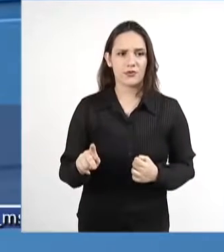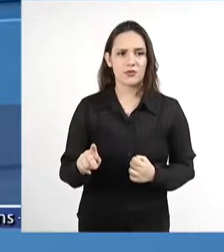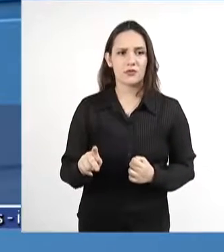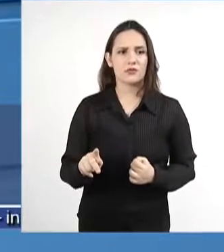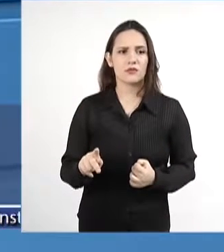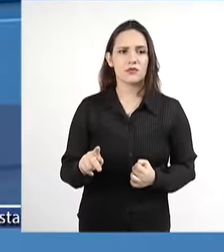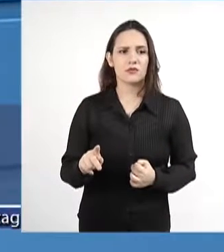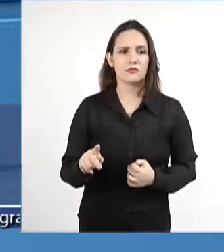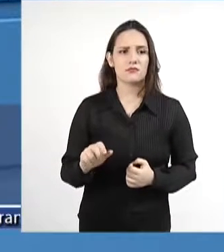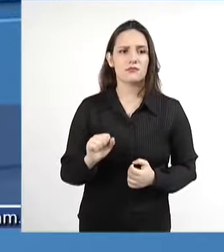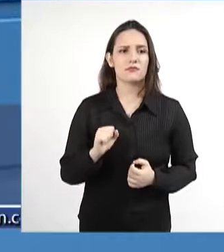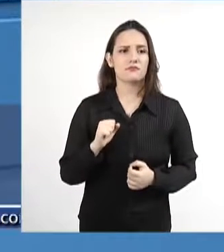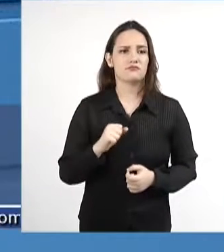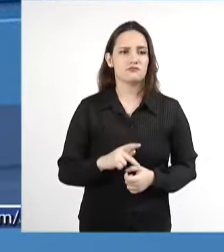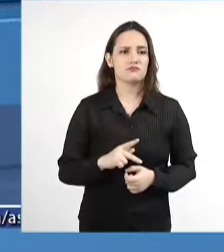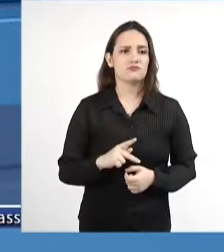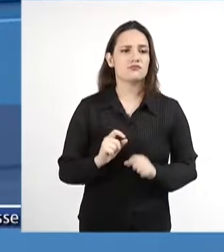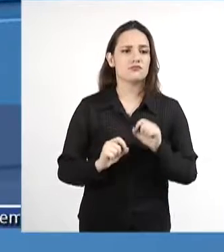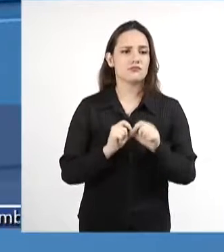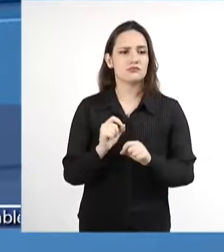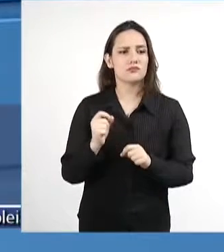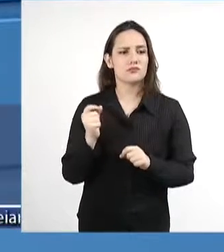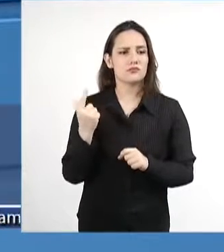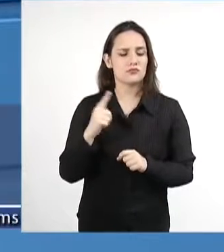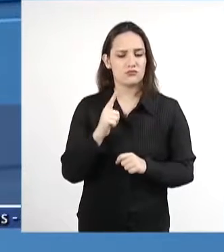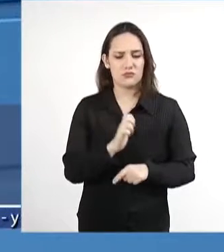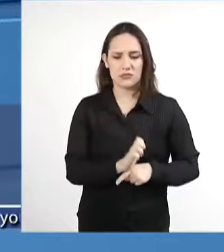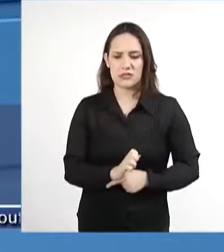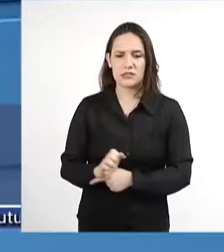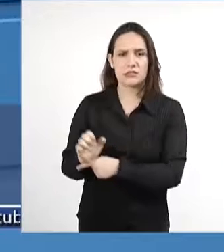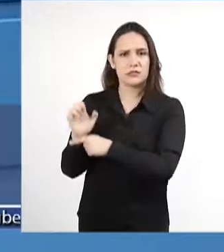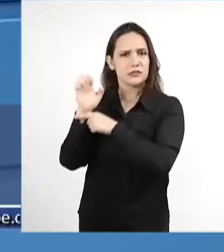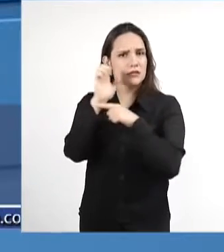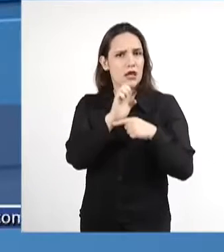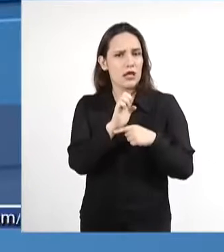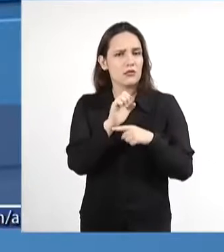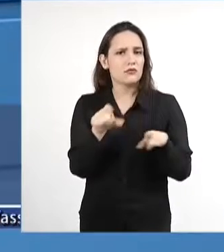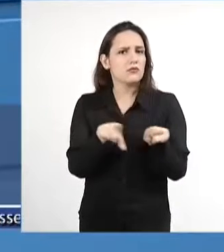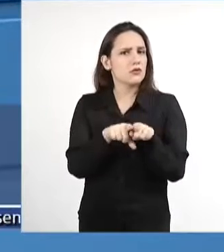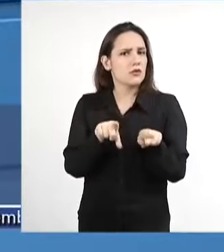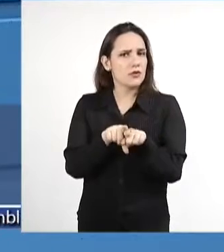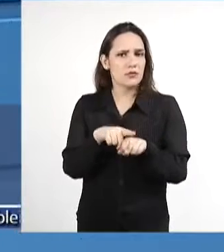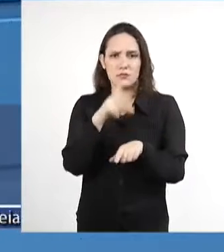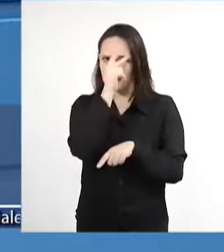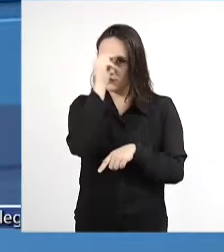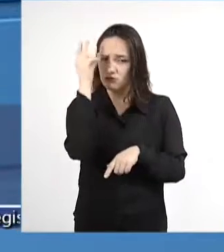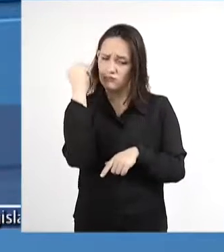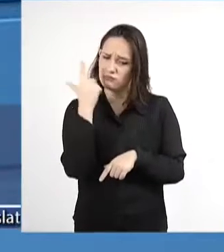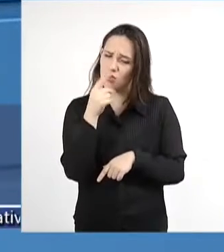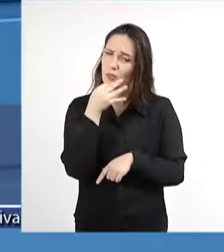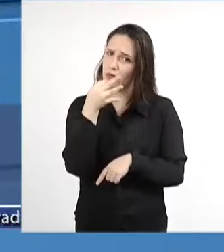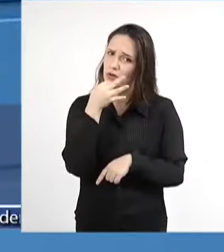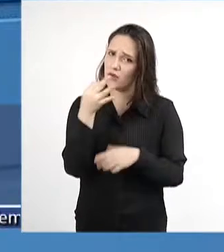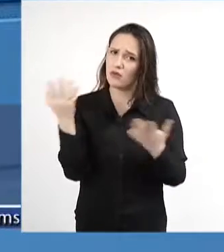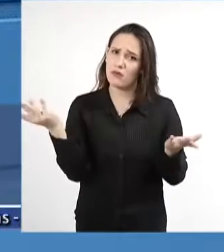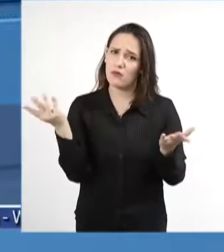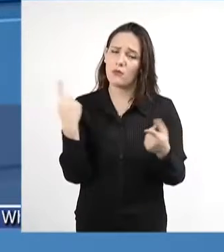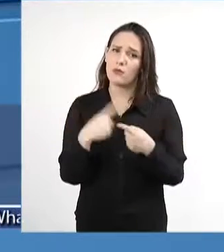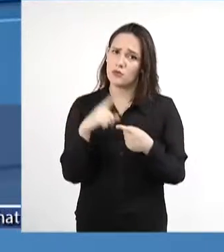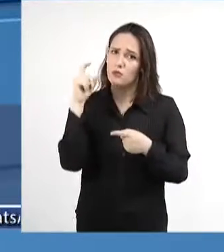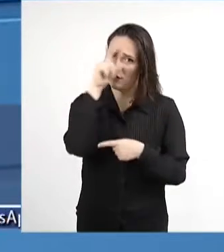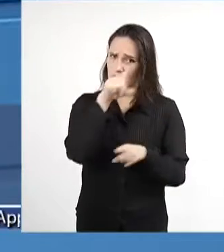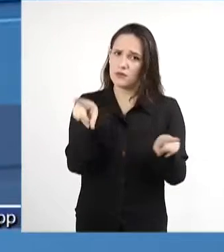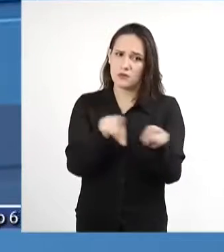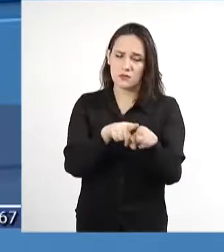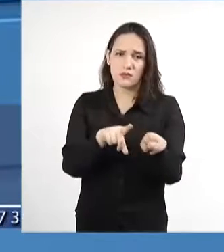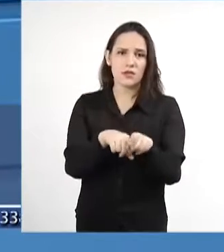sem a participação dos estados e municípios, que também têm essa